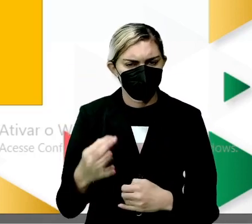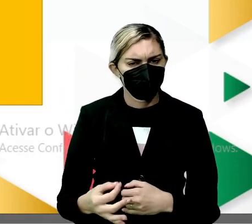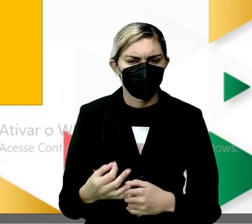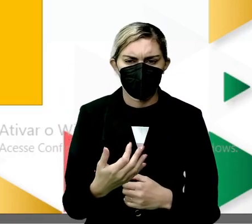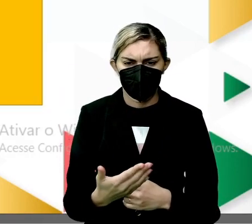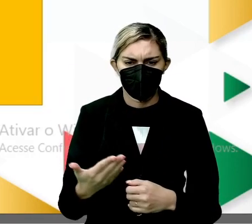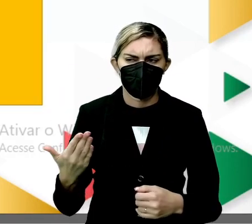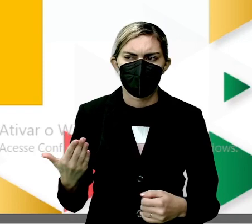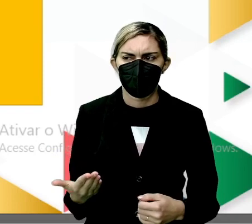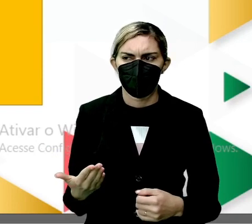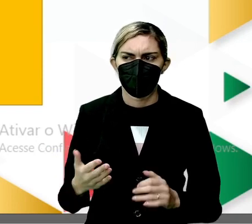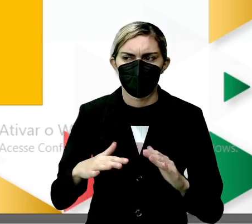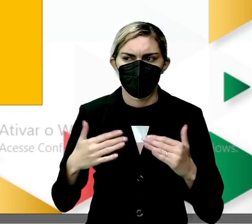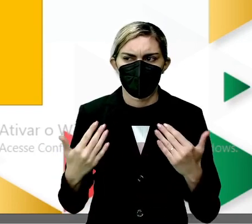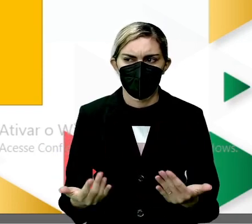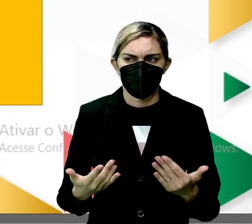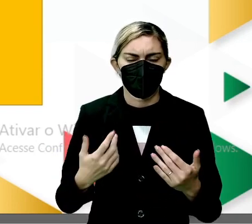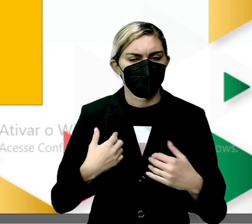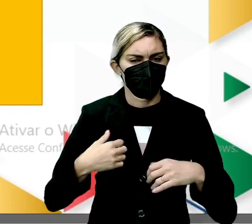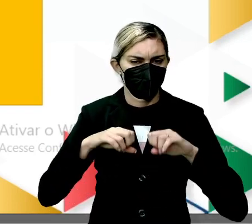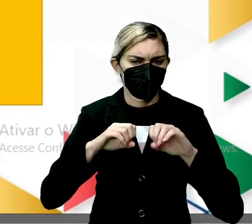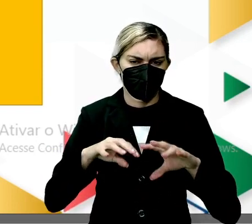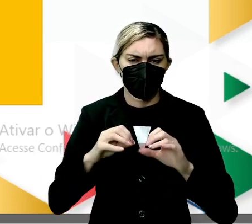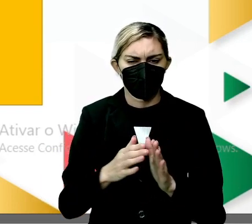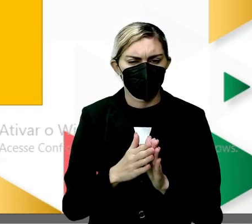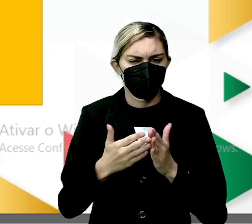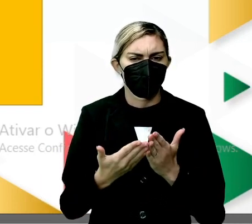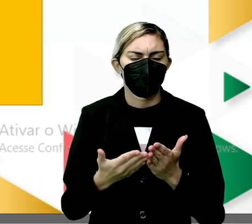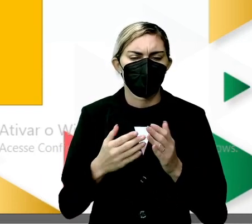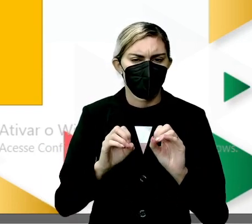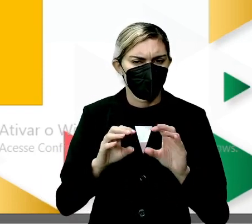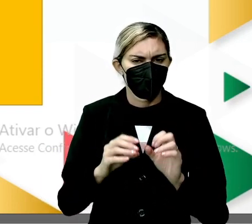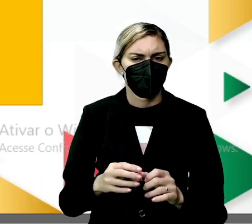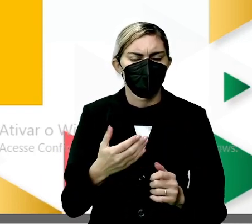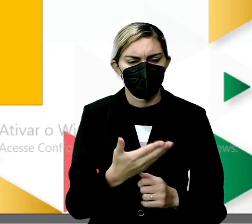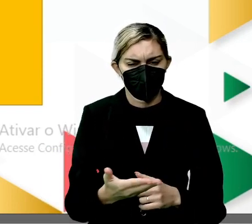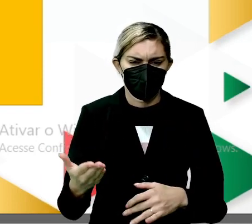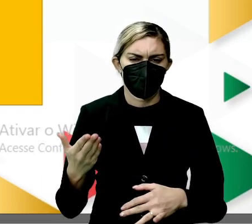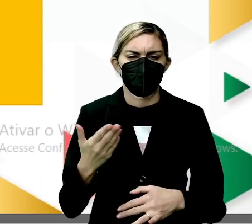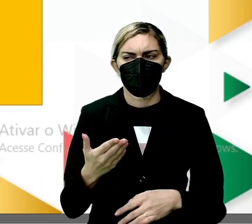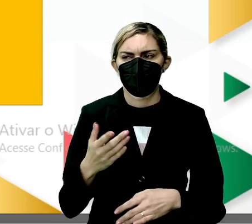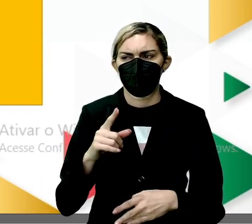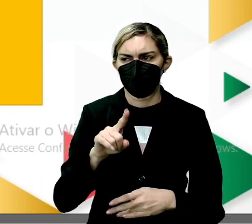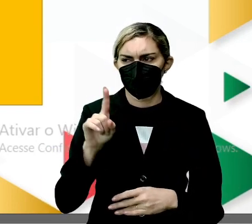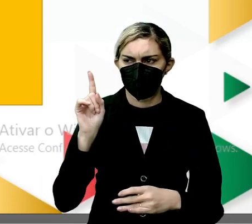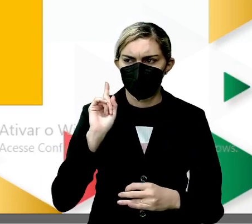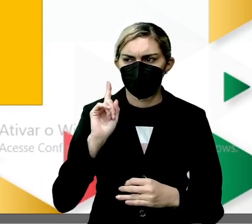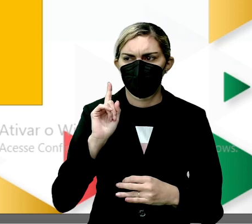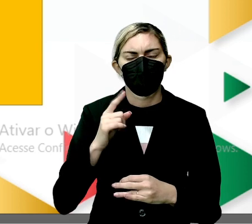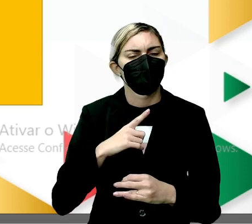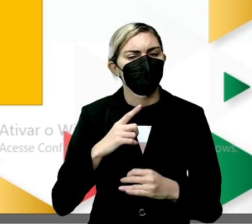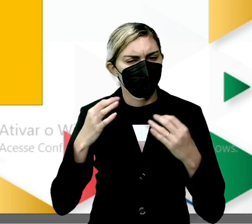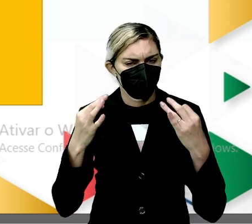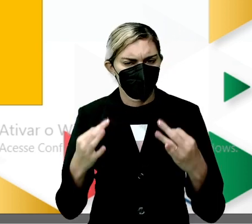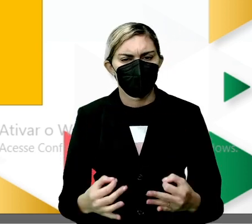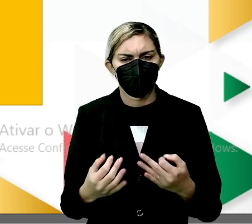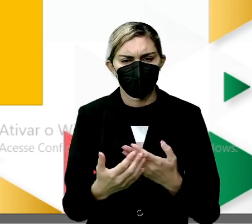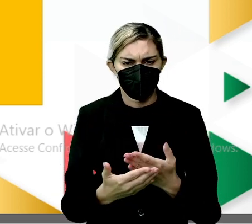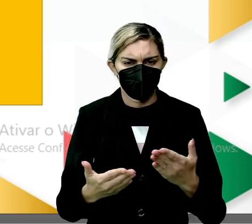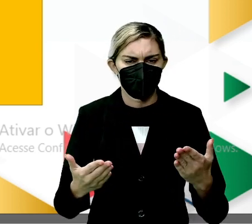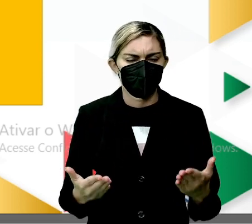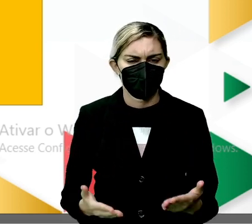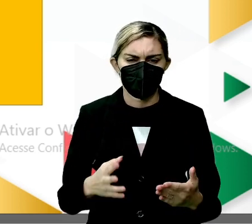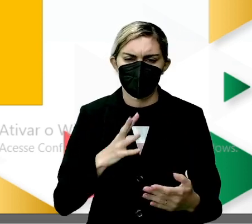edição. Então, aqui, o Evangelho, certo? Esse Evangelho aqui, justamente,